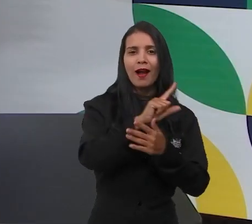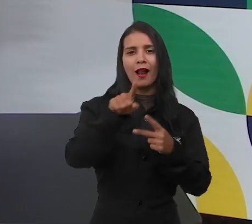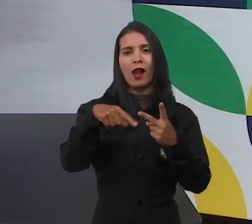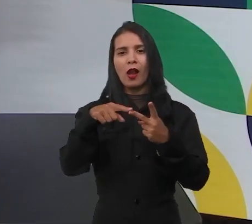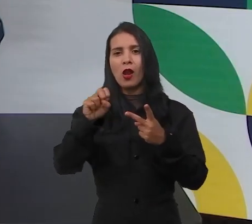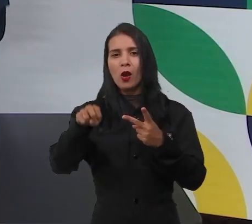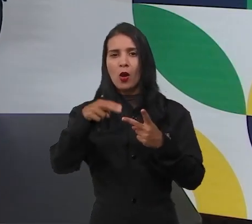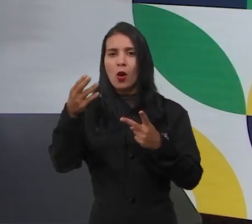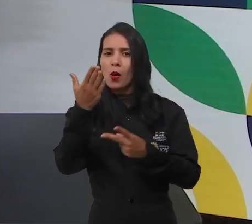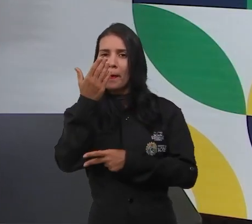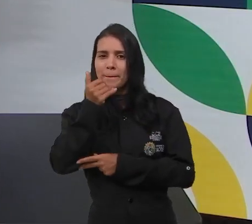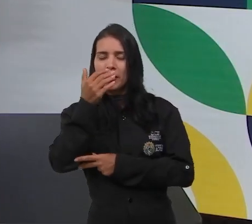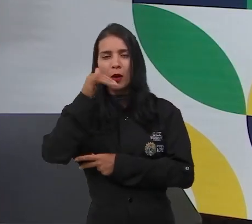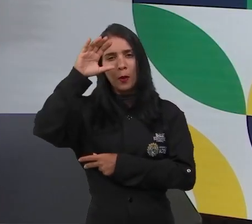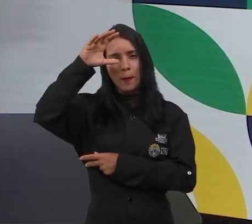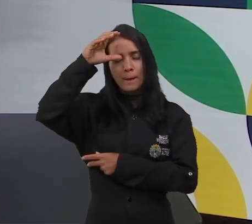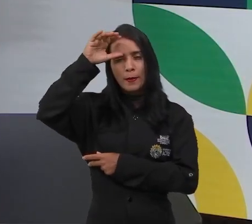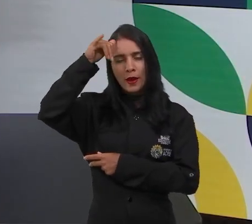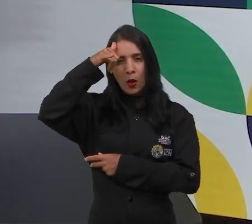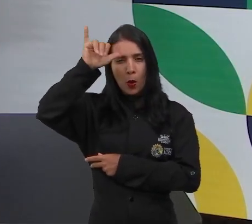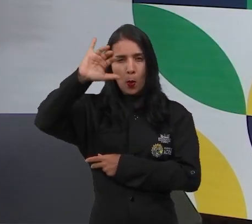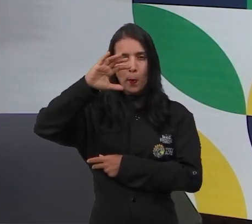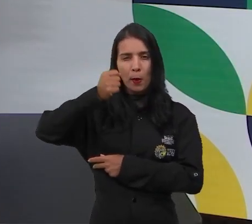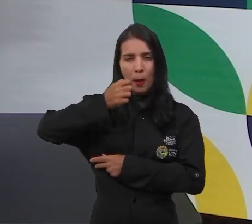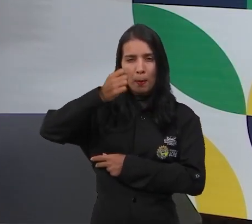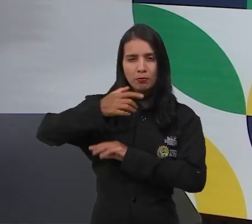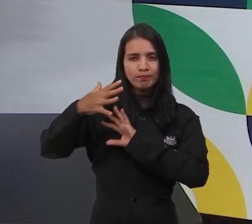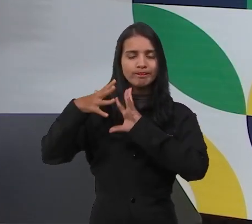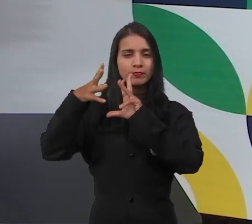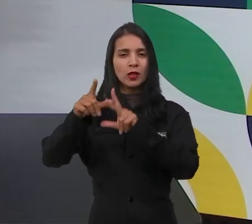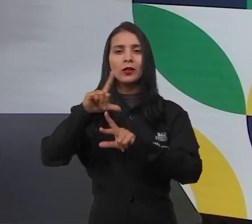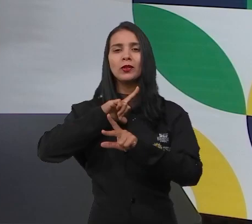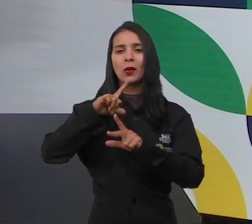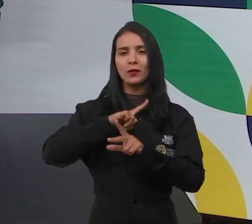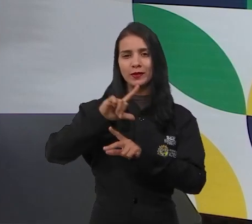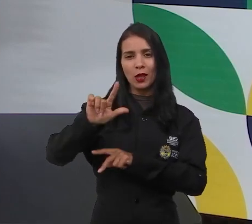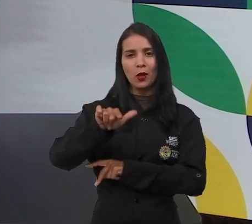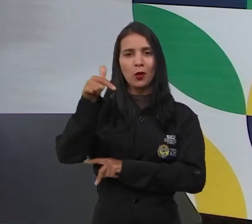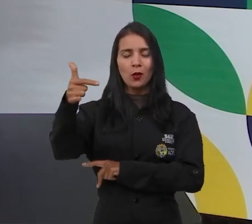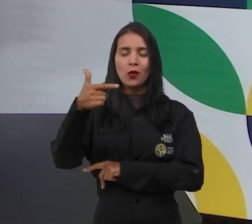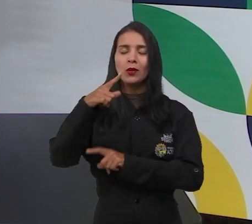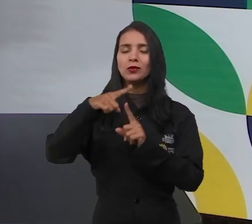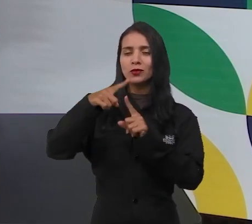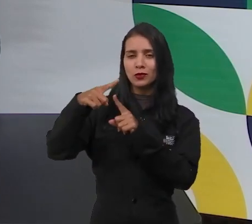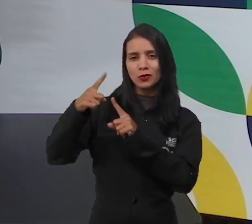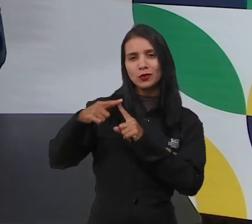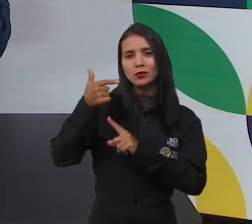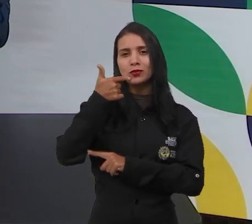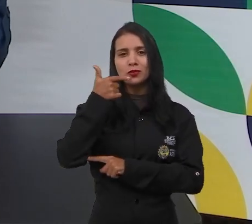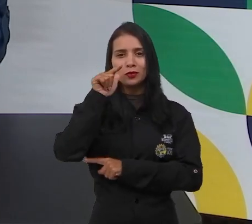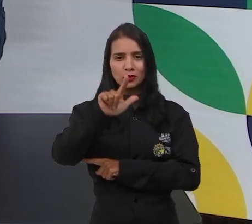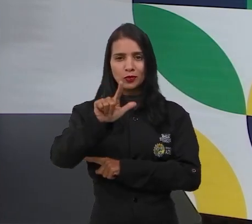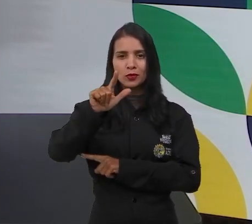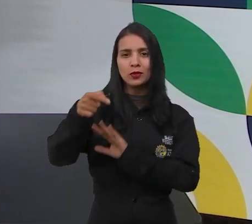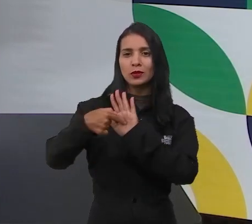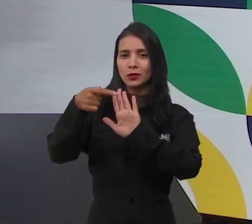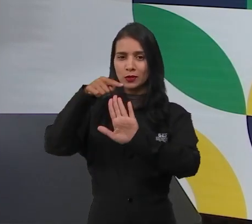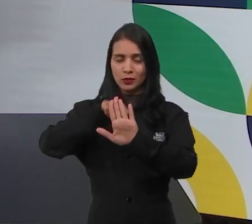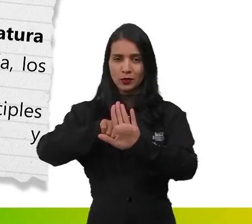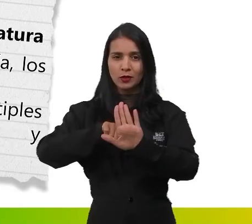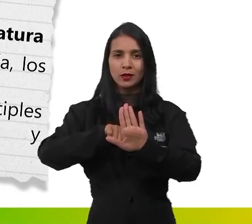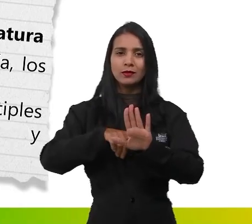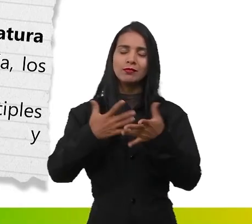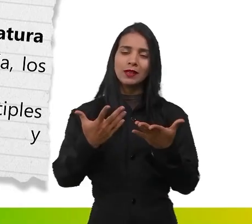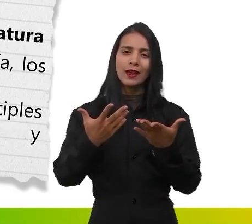uma vaca inteira. Trouxemos aí vários exemplos de linguagem figurada e nas atividades eu deixei outros também para vocês treinarem. E